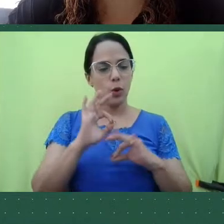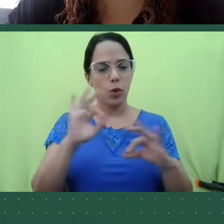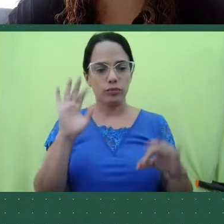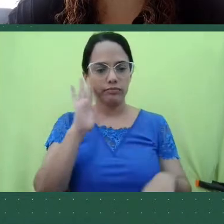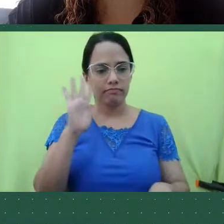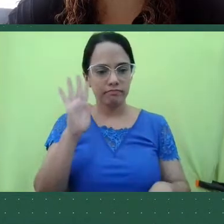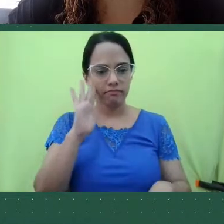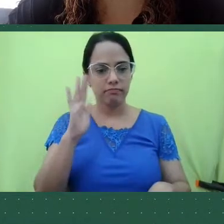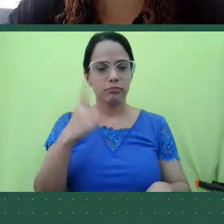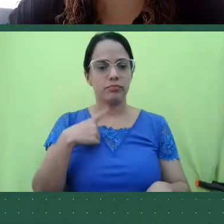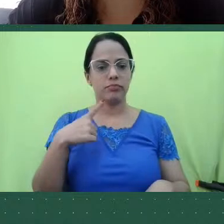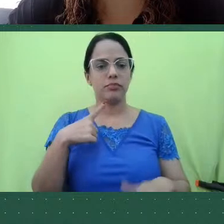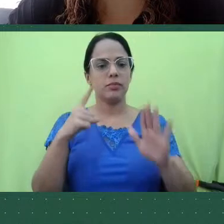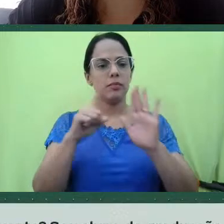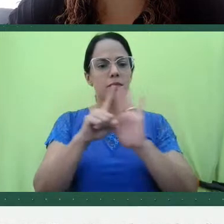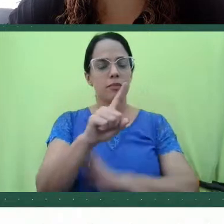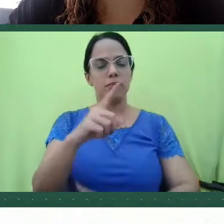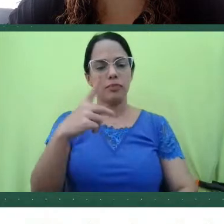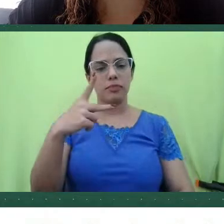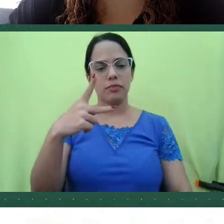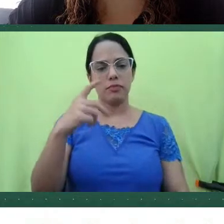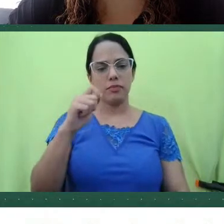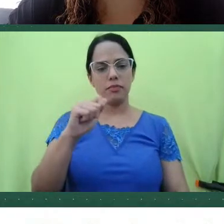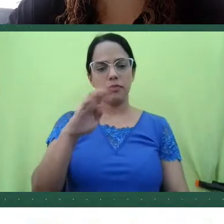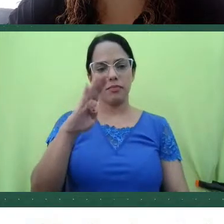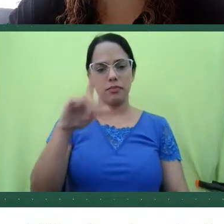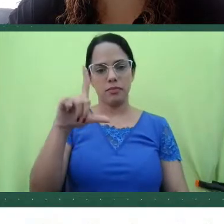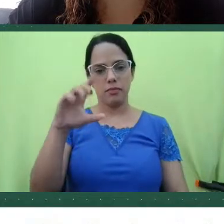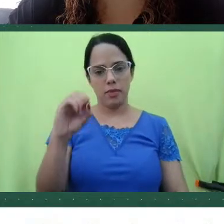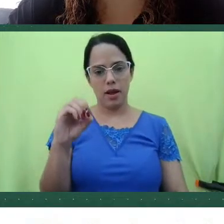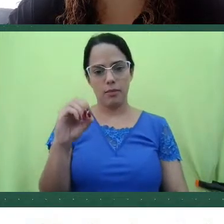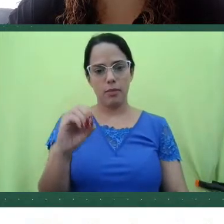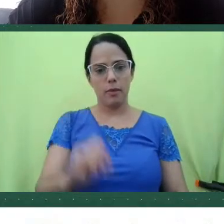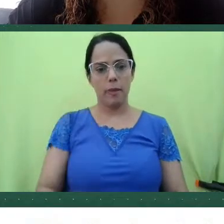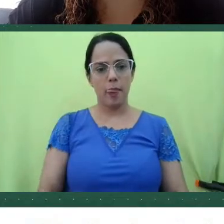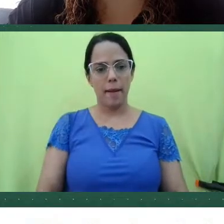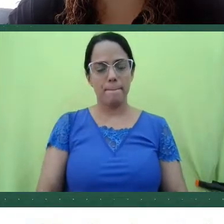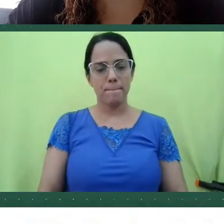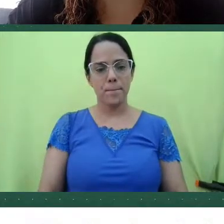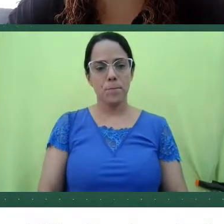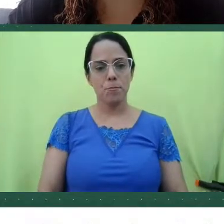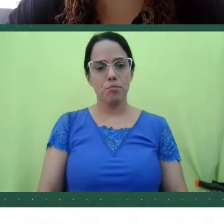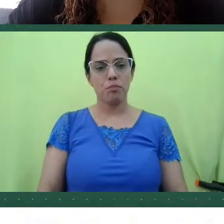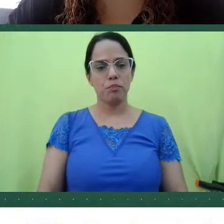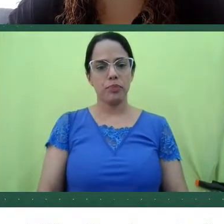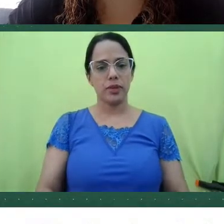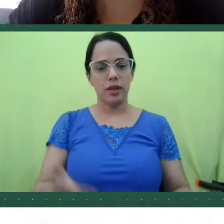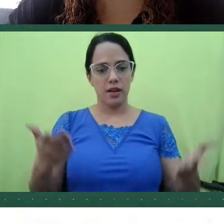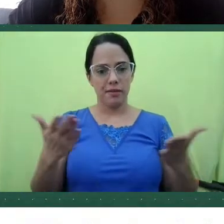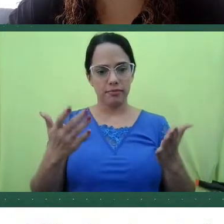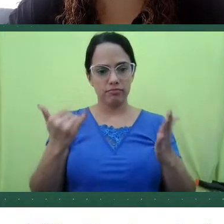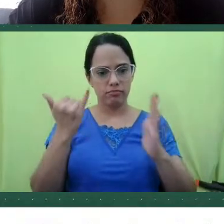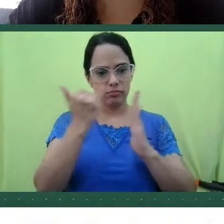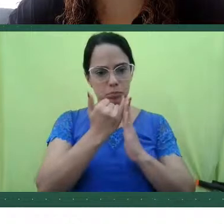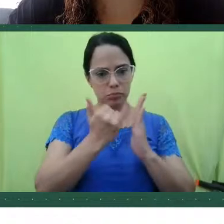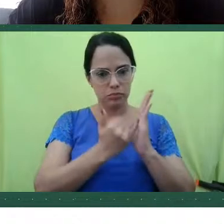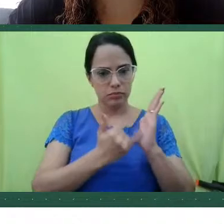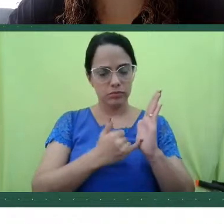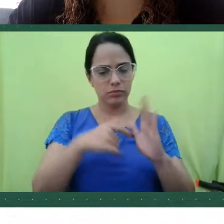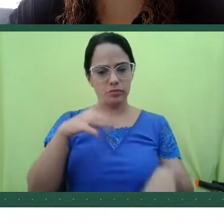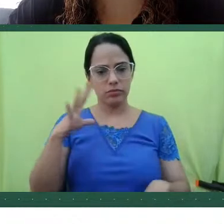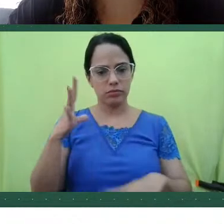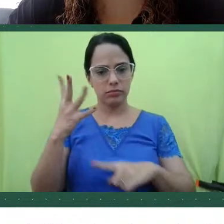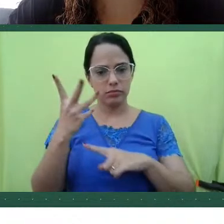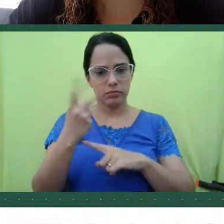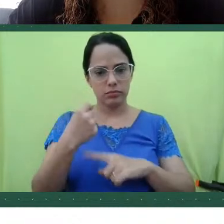aí uma pergunta do Pablo Albuquerque. Está havendo inscrição para participação deste evento? Sou